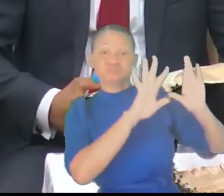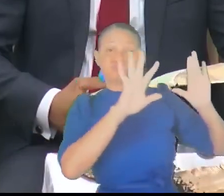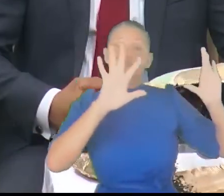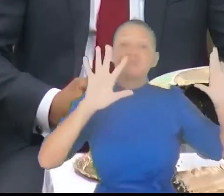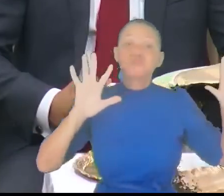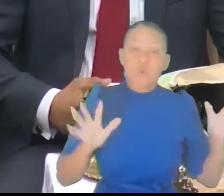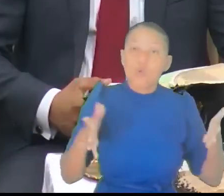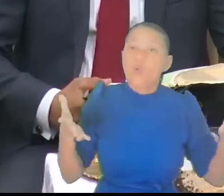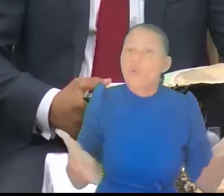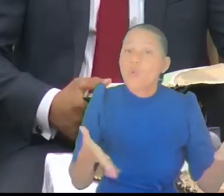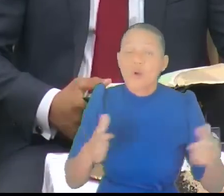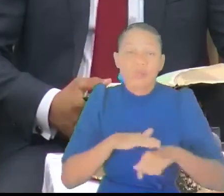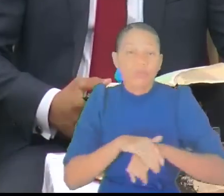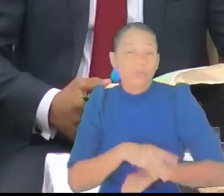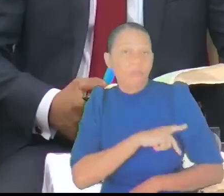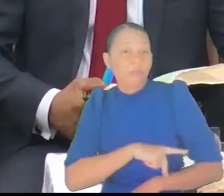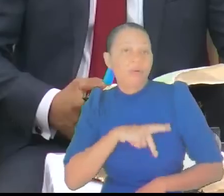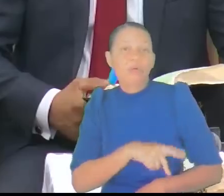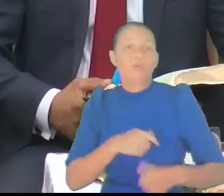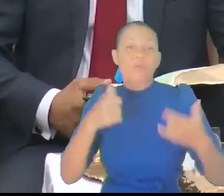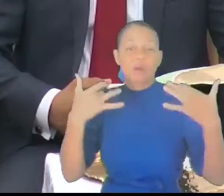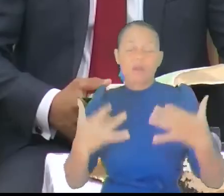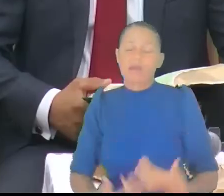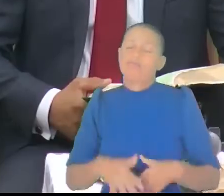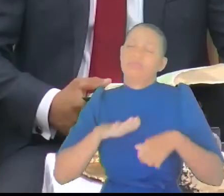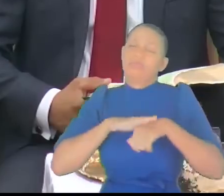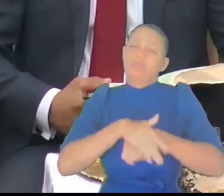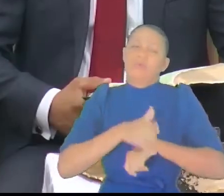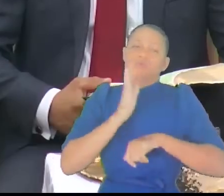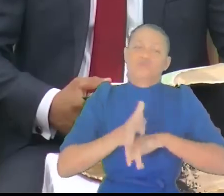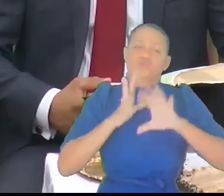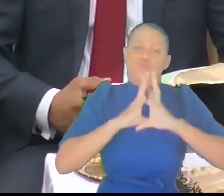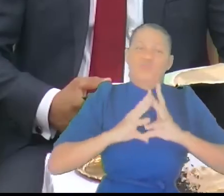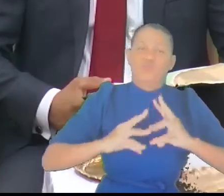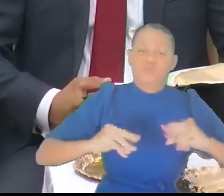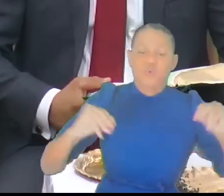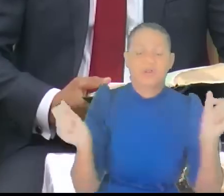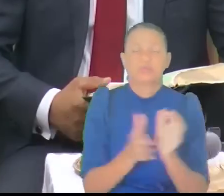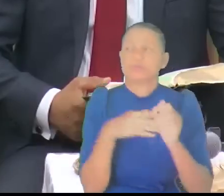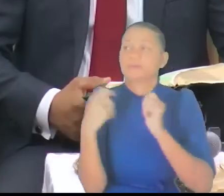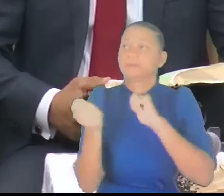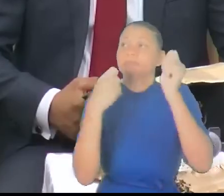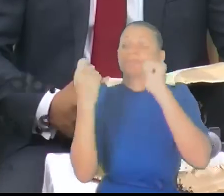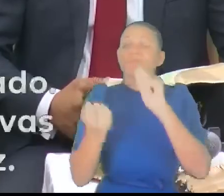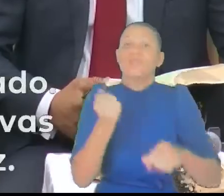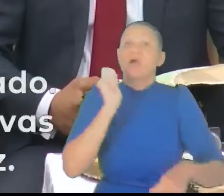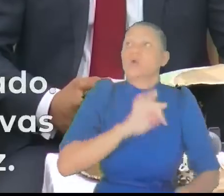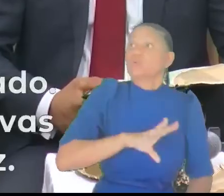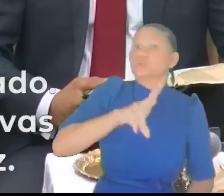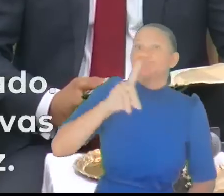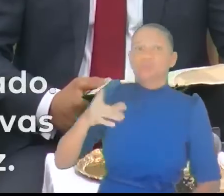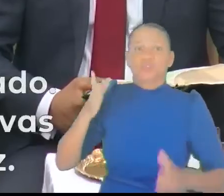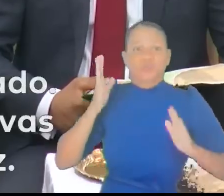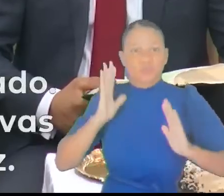nessa noite Paulo diz: a noite é passada, aleluia, o dia é